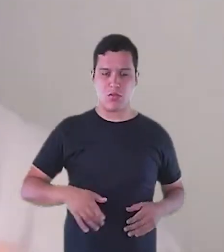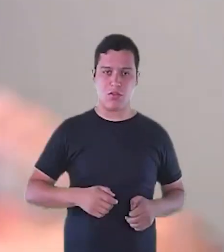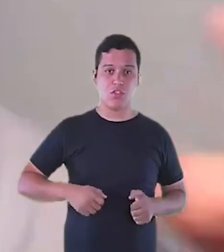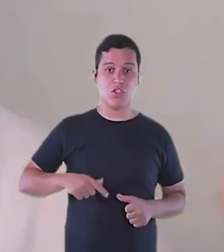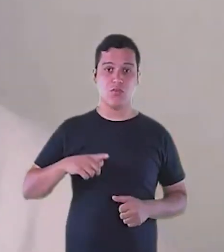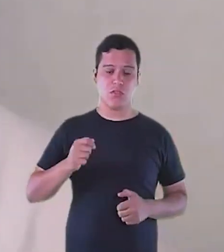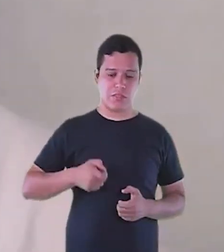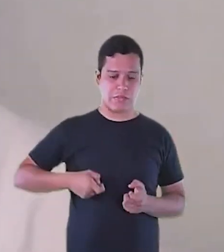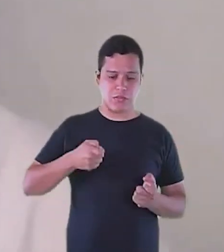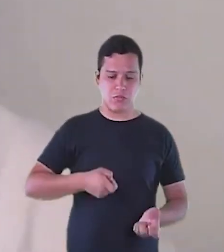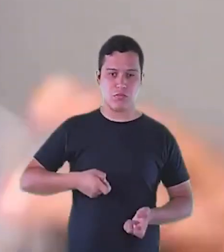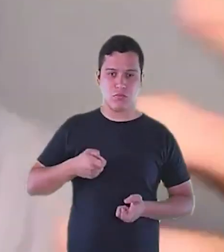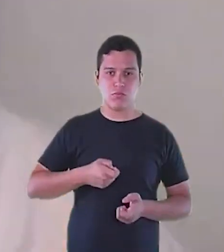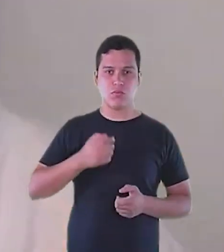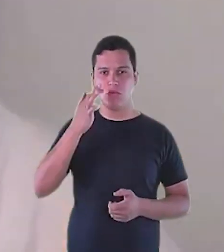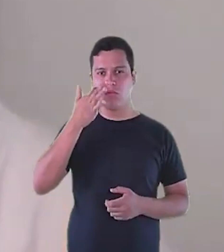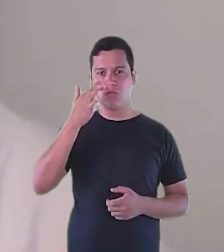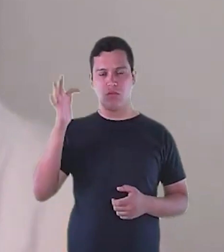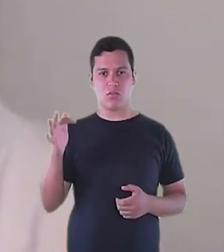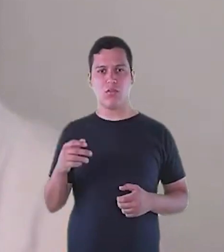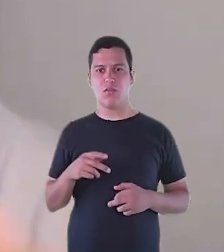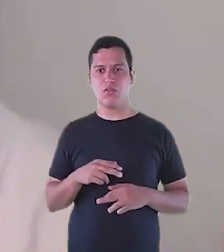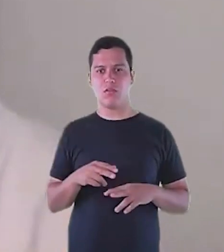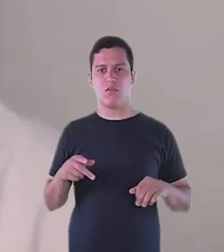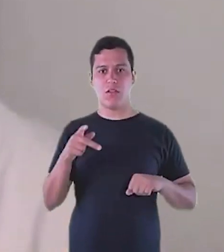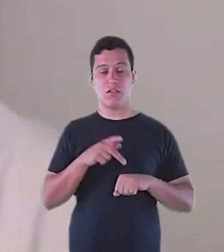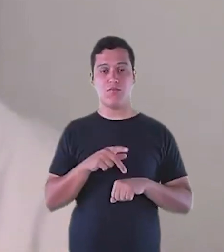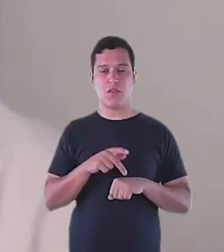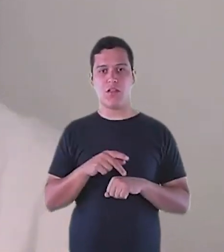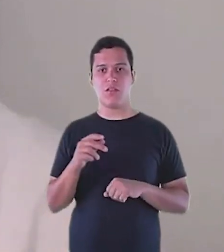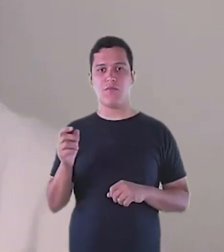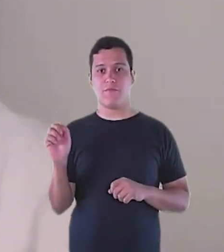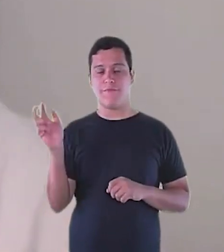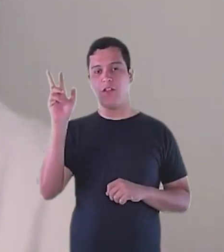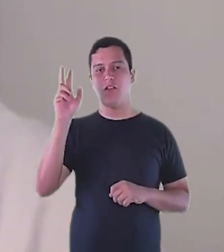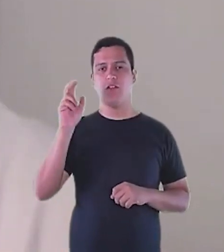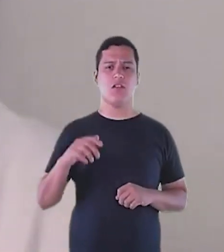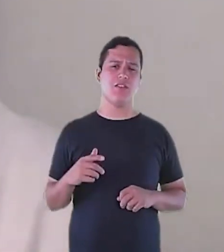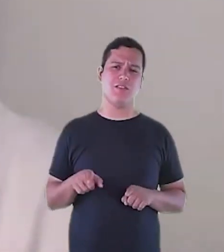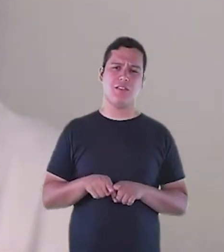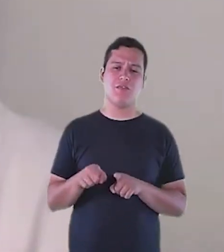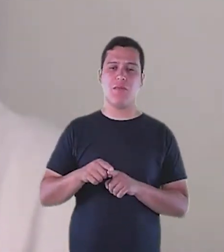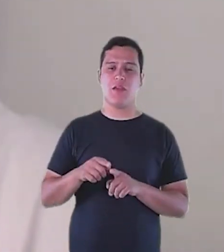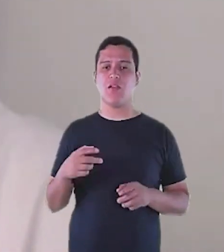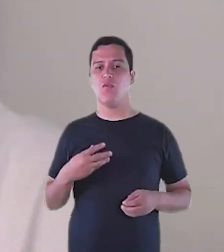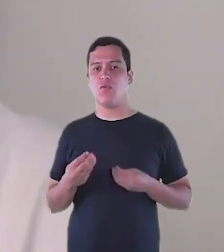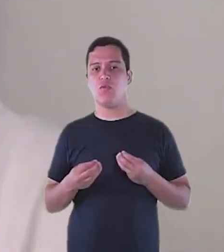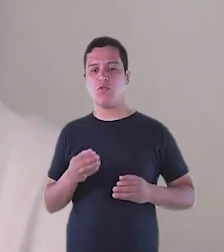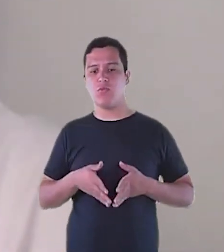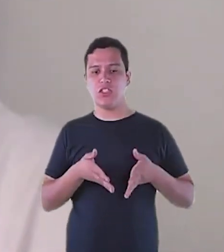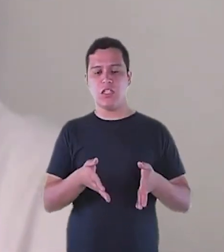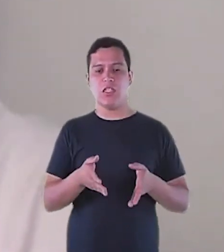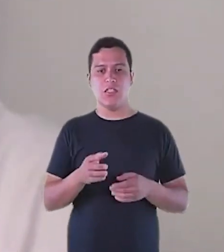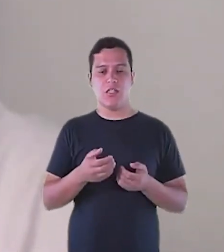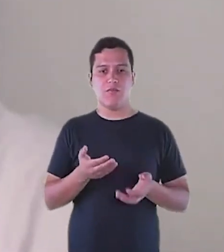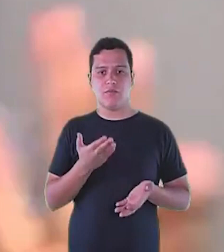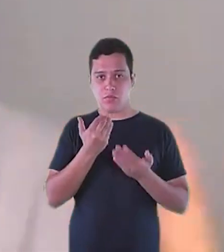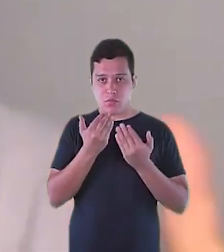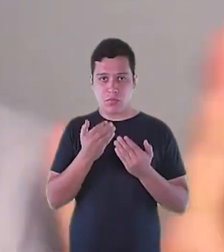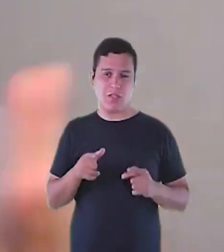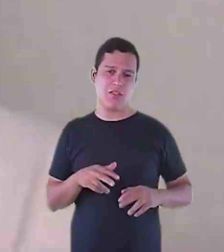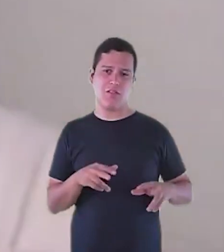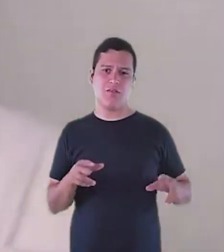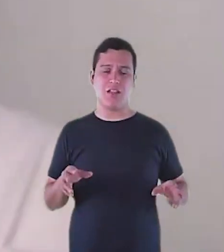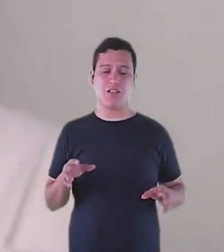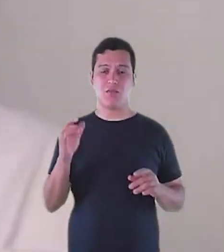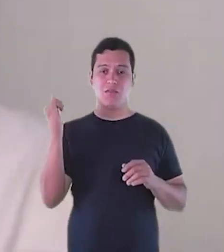o desenvolvimento de uma agricultura para fornecimento de alimentos, comida, né, para essas áreas de mineração, e ali